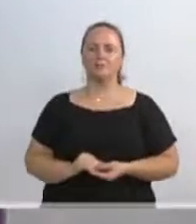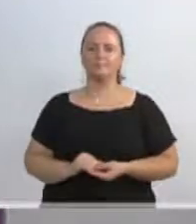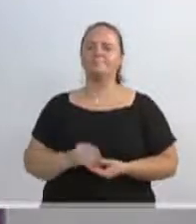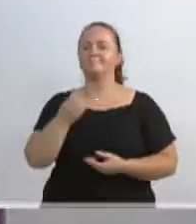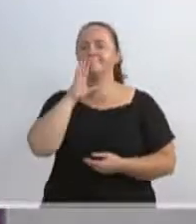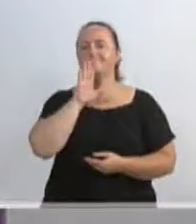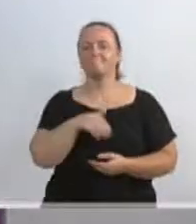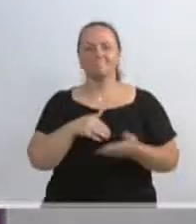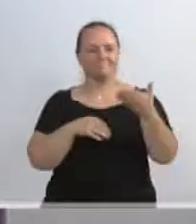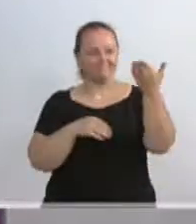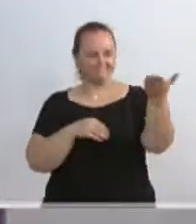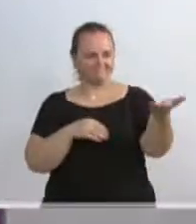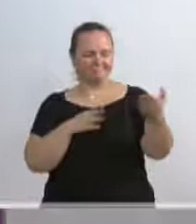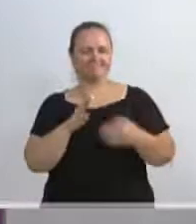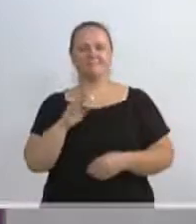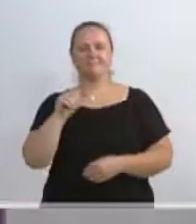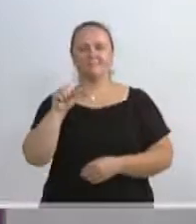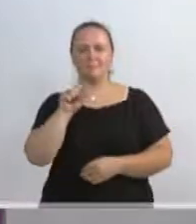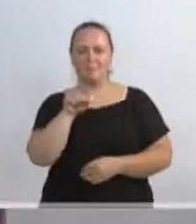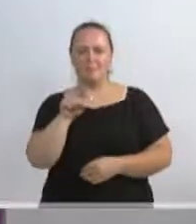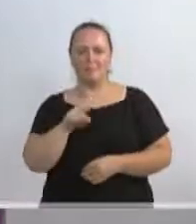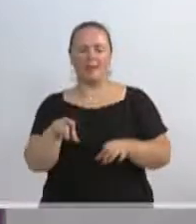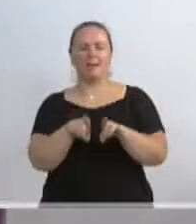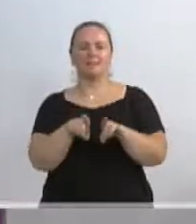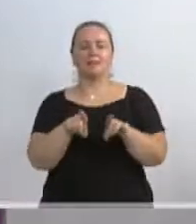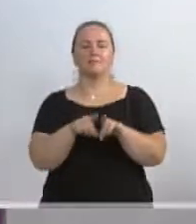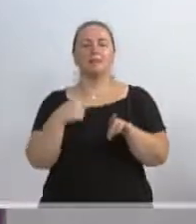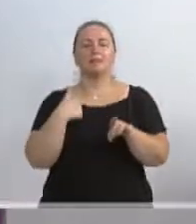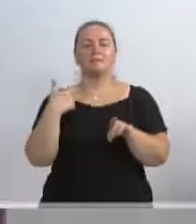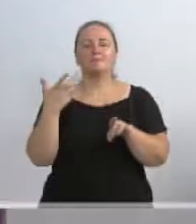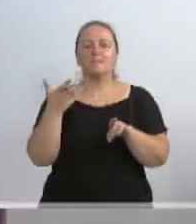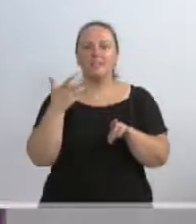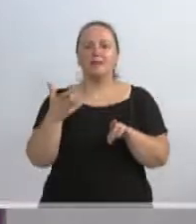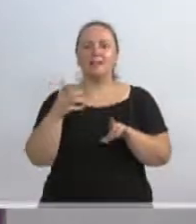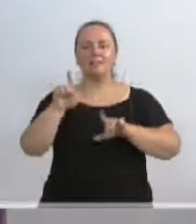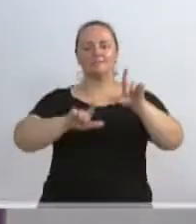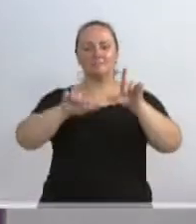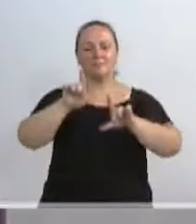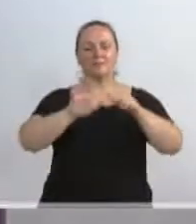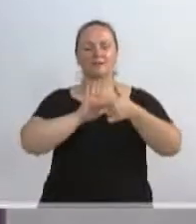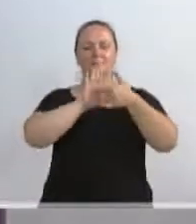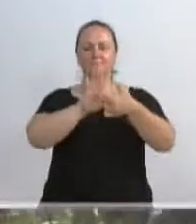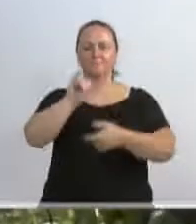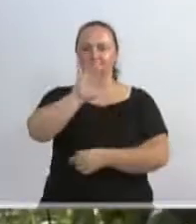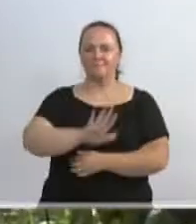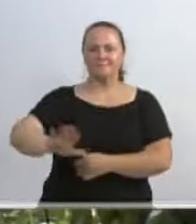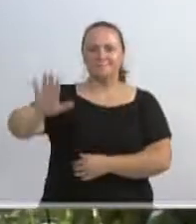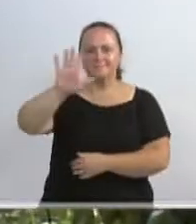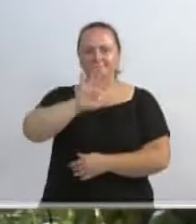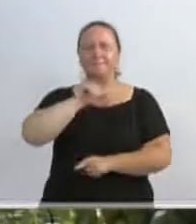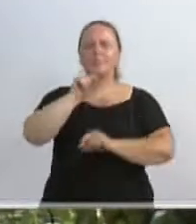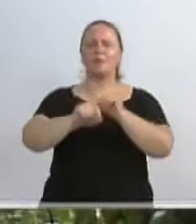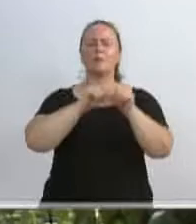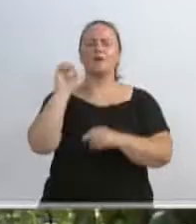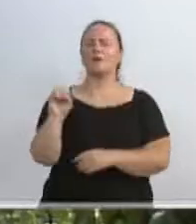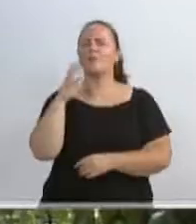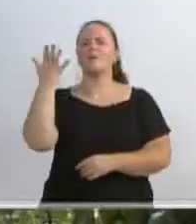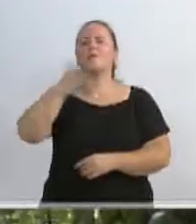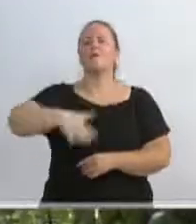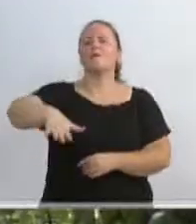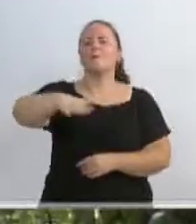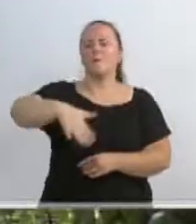eu queria aqui a tv ele soltasse mais imagens para que eu pudesse estar falando que vem acontecendo naquela região